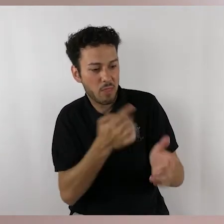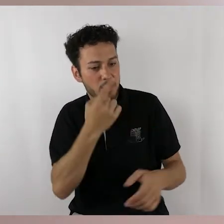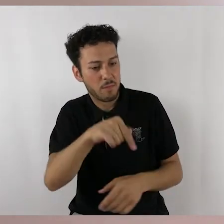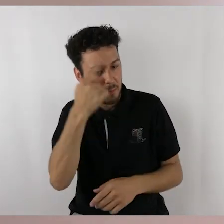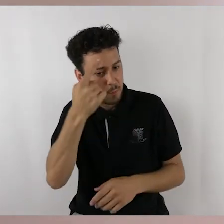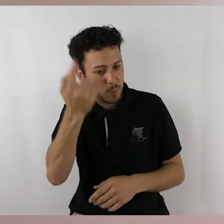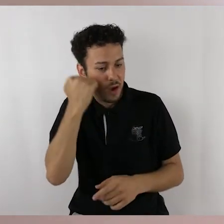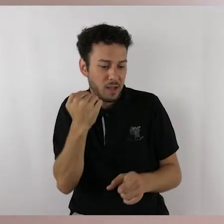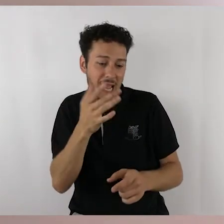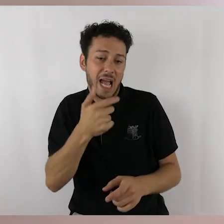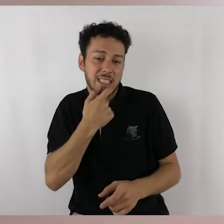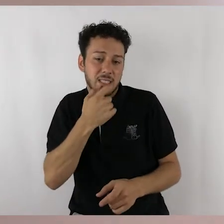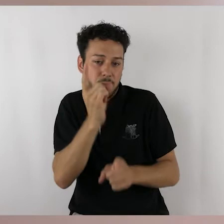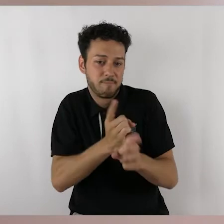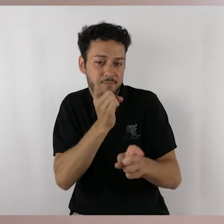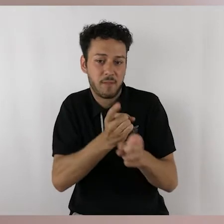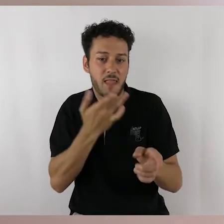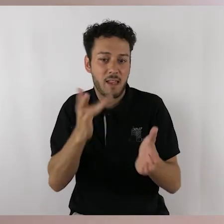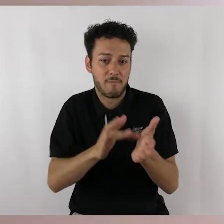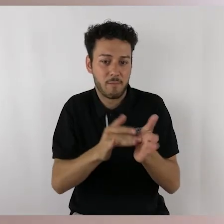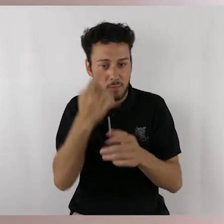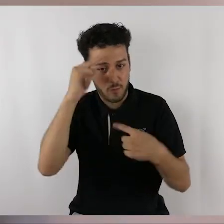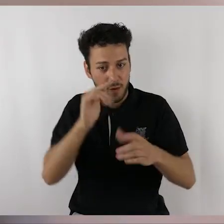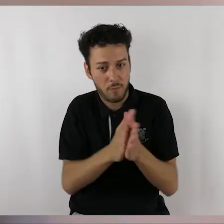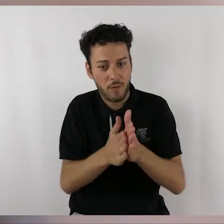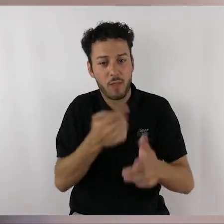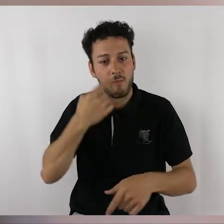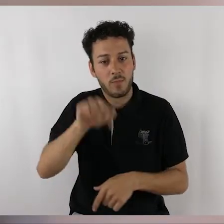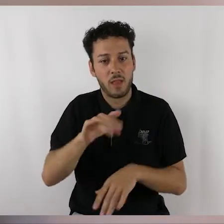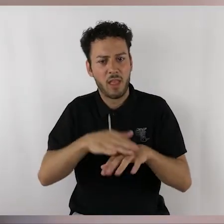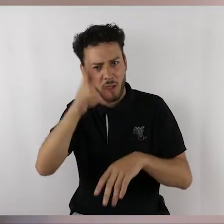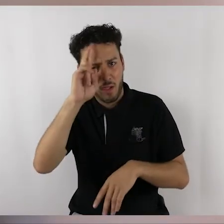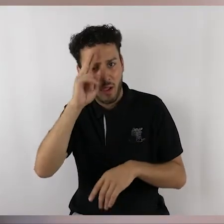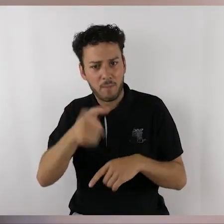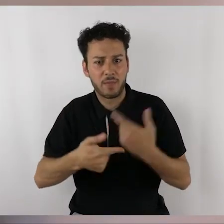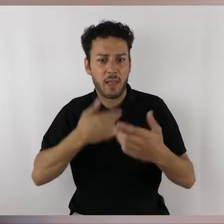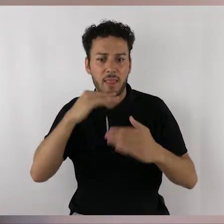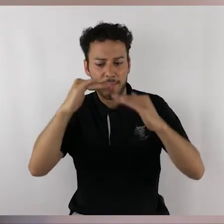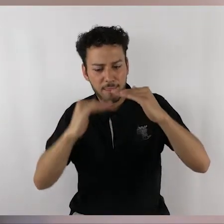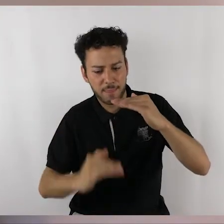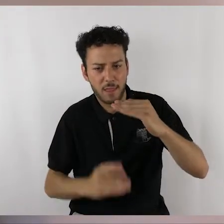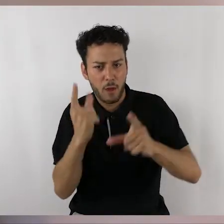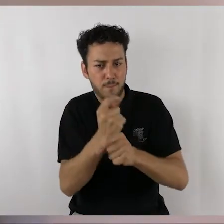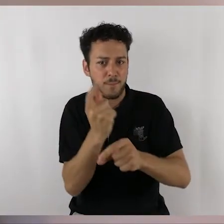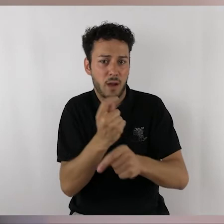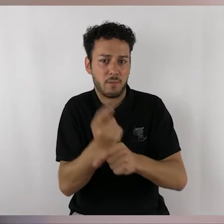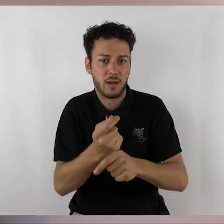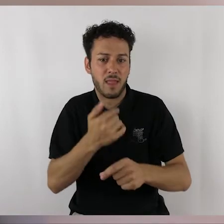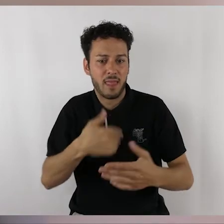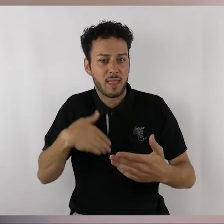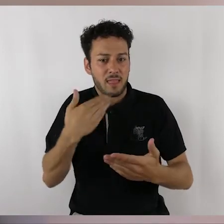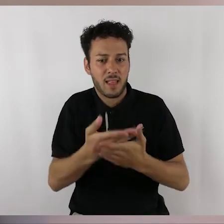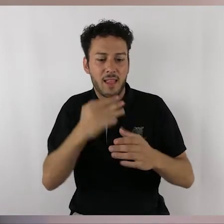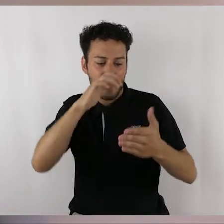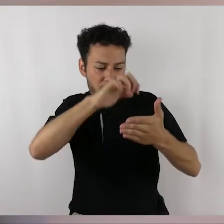livro do ano passado sempre que sejam os mesmos que vão ser utilizados pelos professores depois de todo este esforço de redução daquilo que precisa de comprar